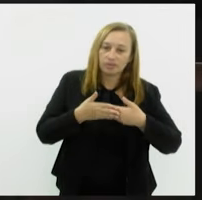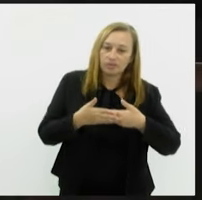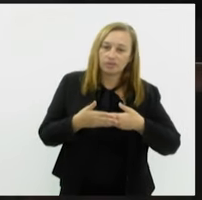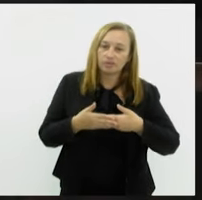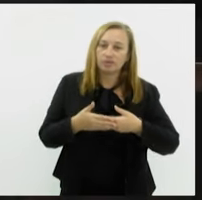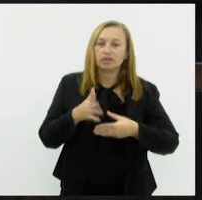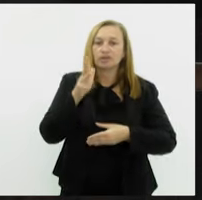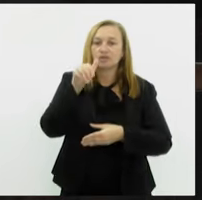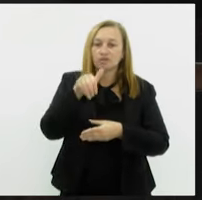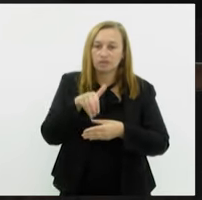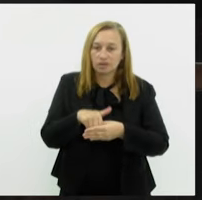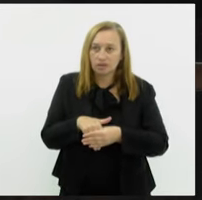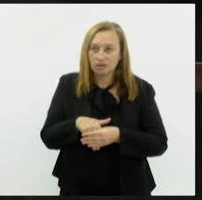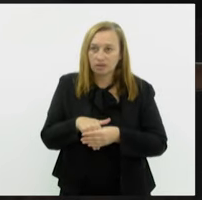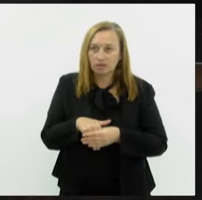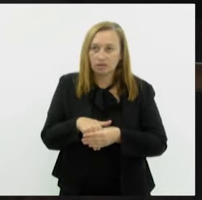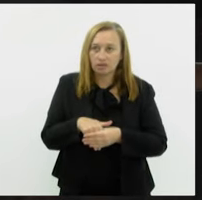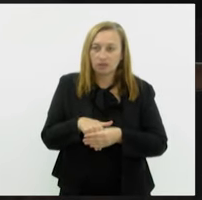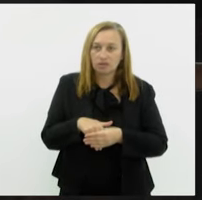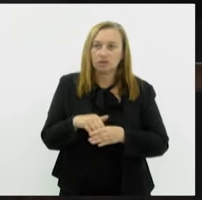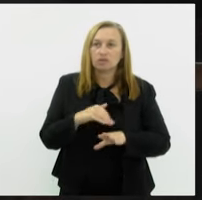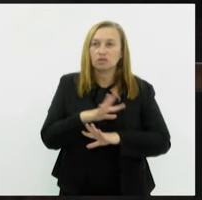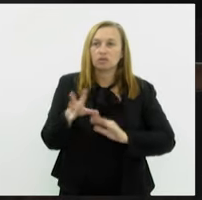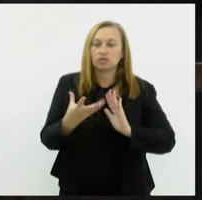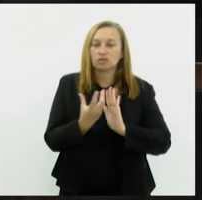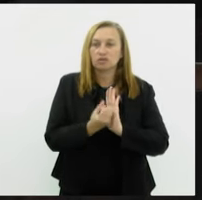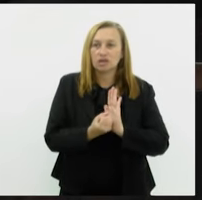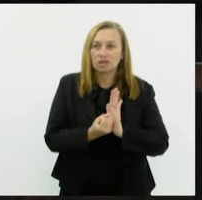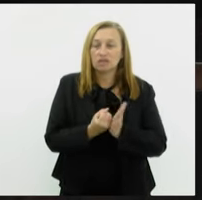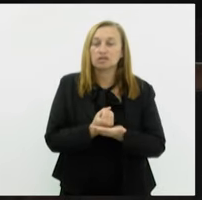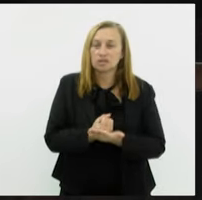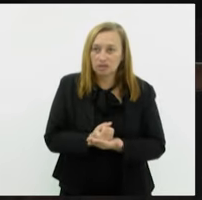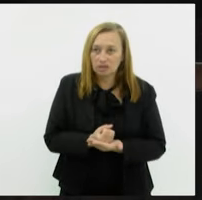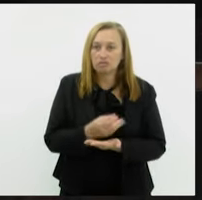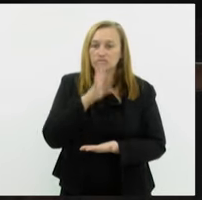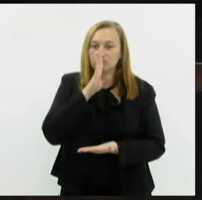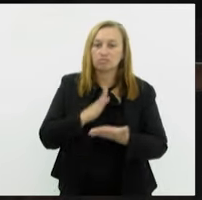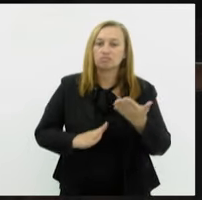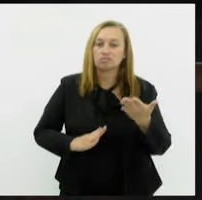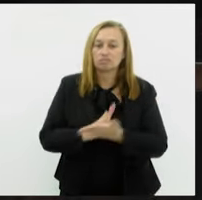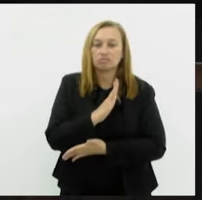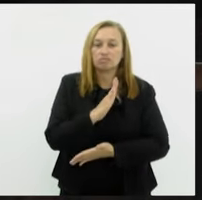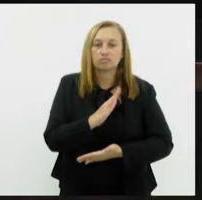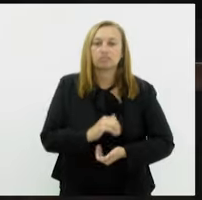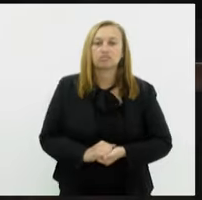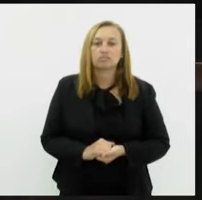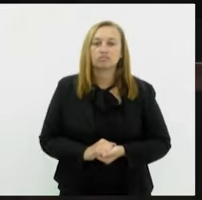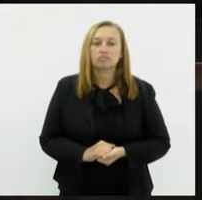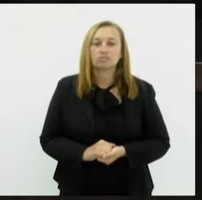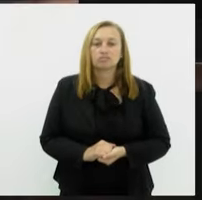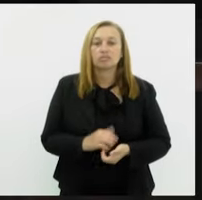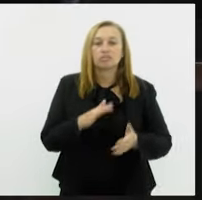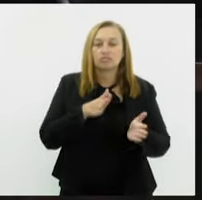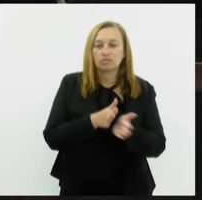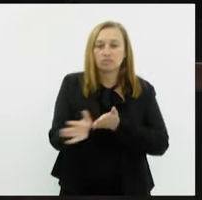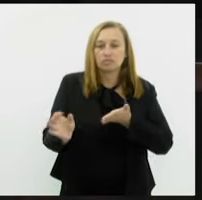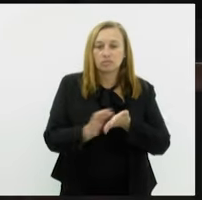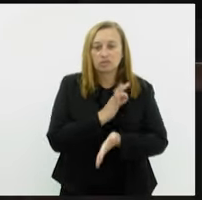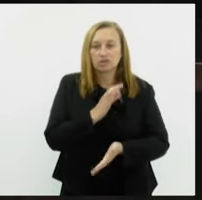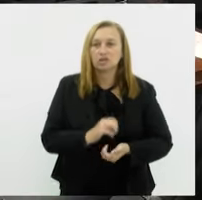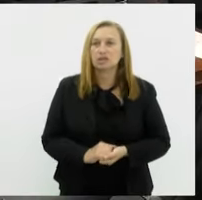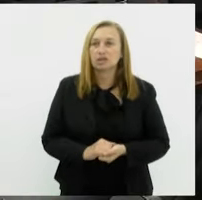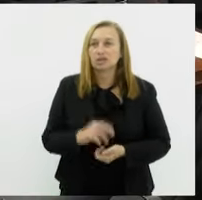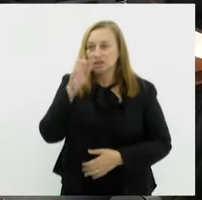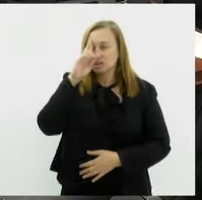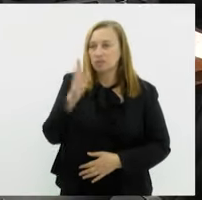discutir, encerrada a discussão. Em votação, senhores que aprovam, permaneçam como estão. Aprovado, vai à publicação.